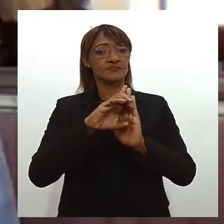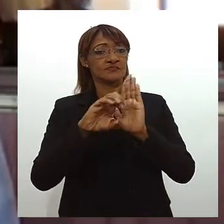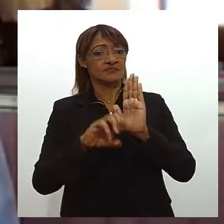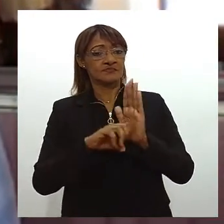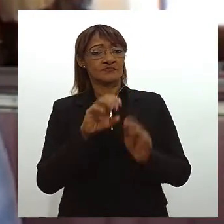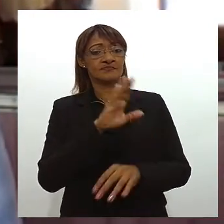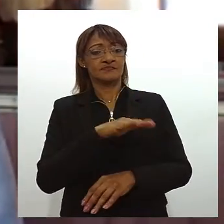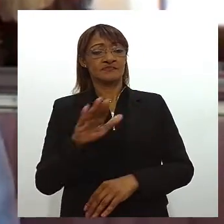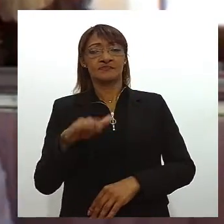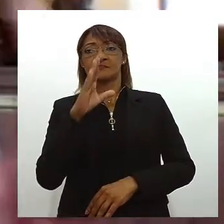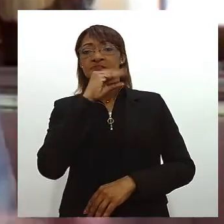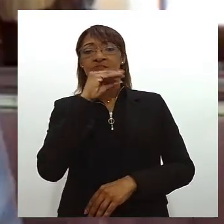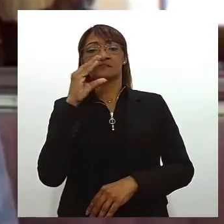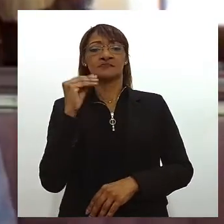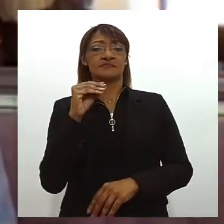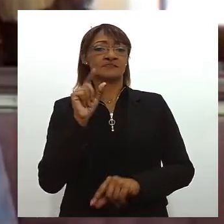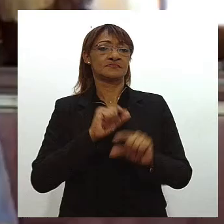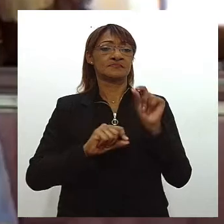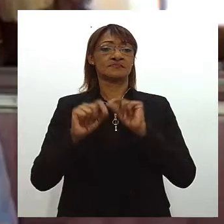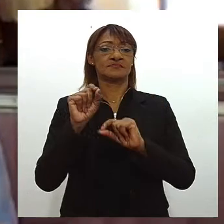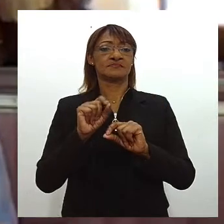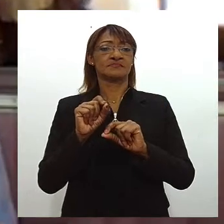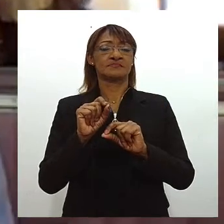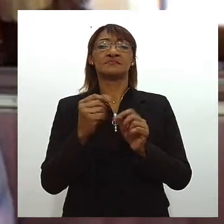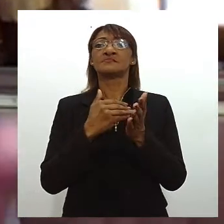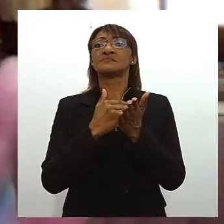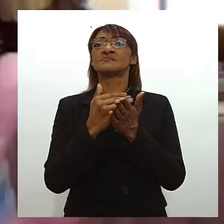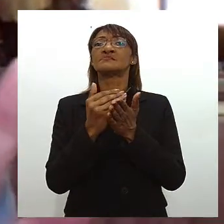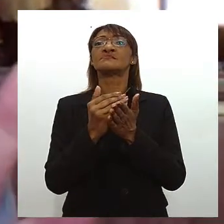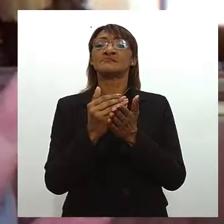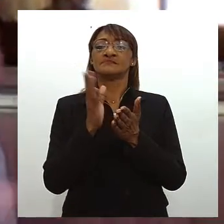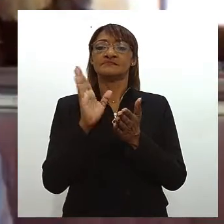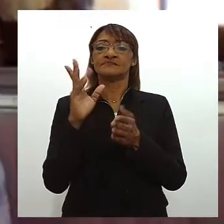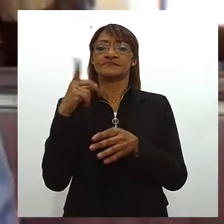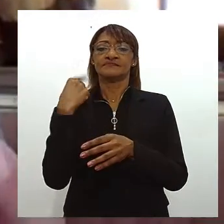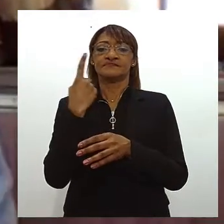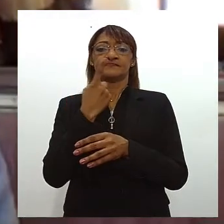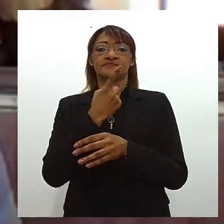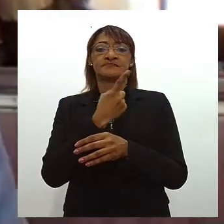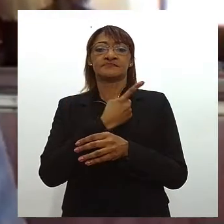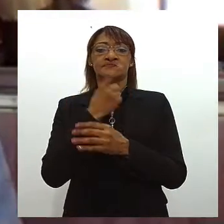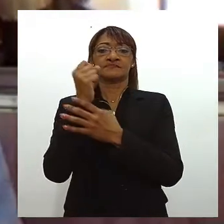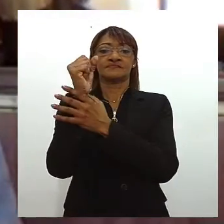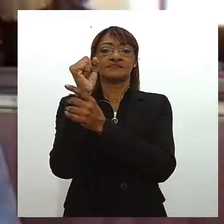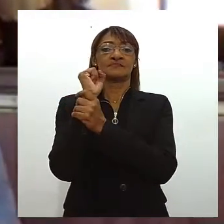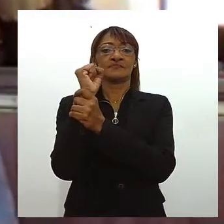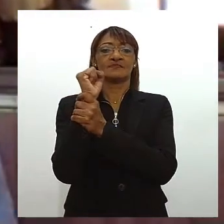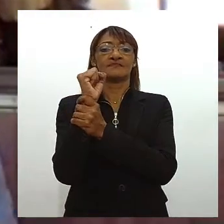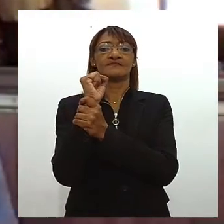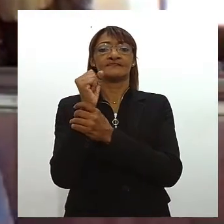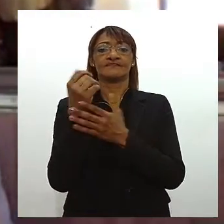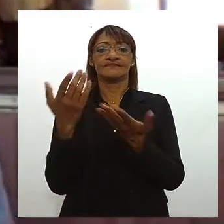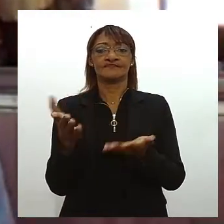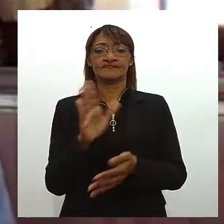ele se instituiu a partir dessa concepção, né, de nós garantirmos às crianças e adolescentes essa